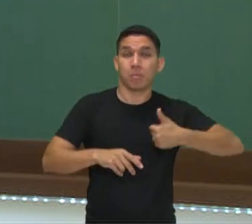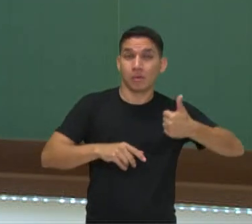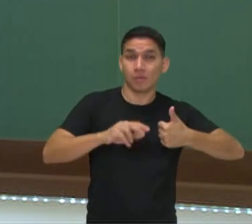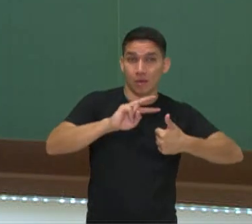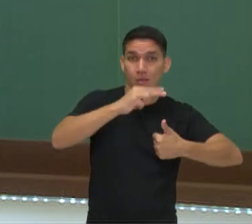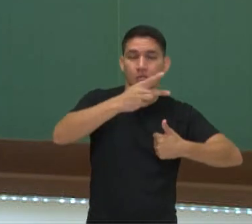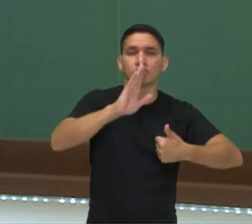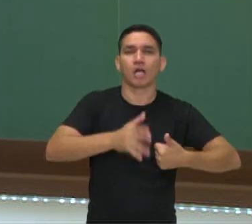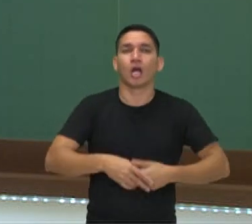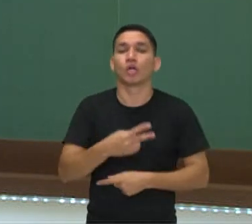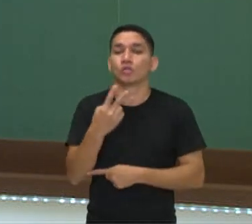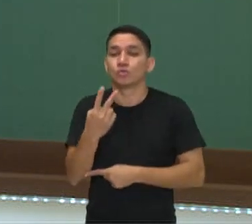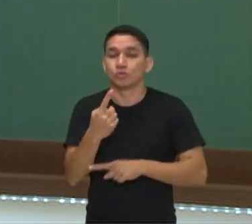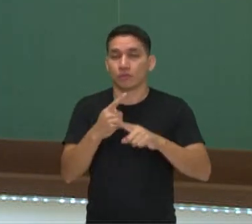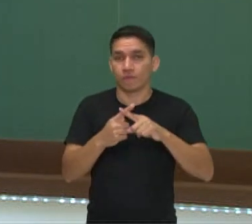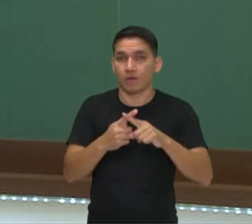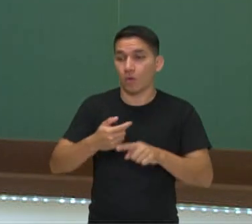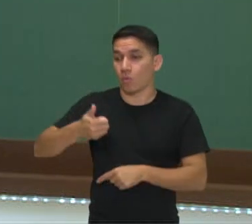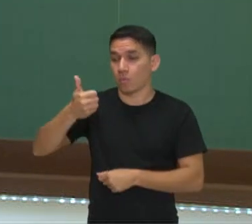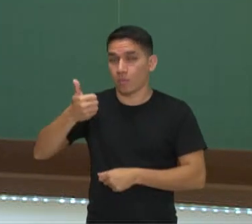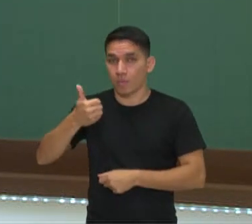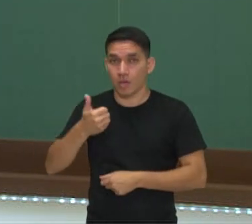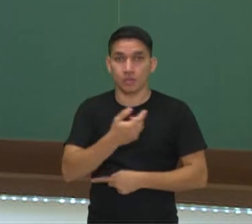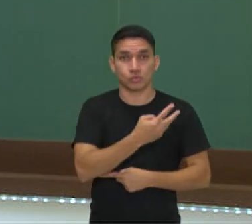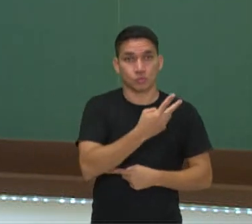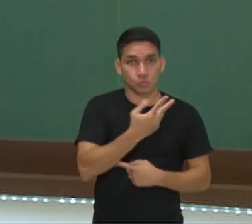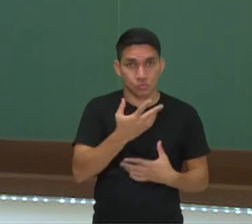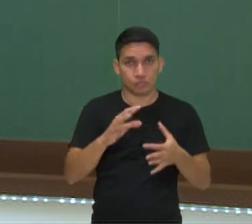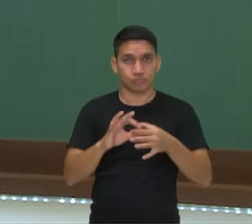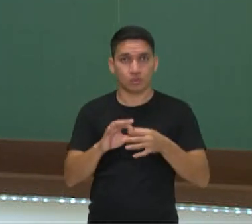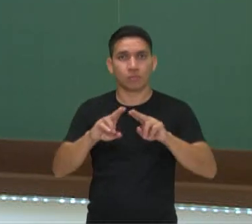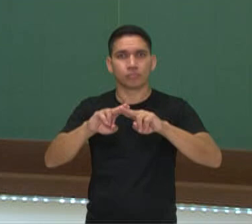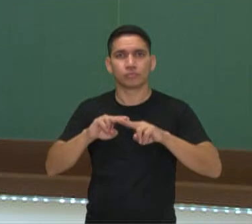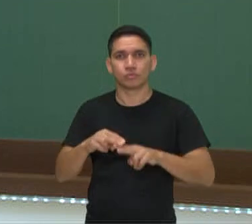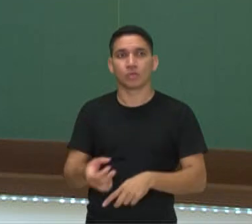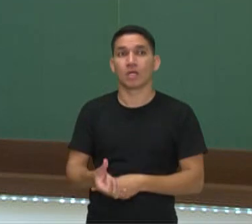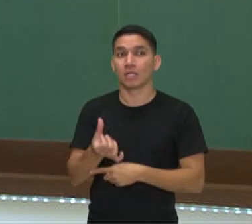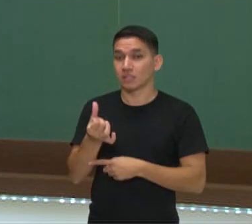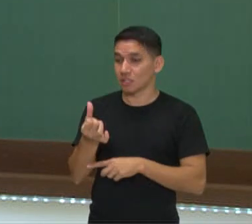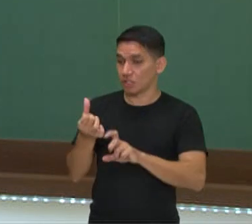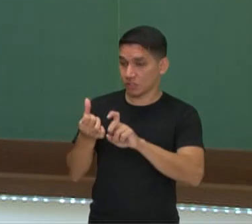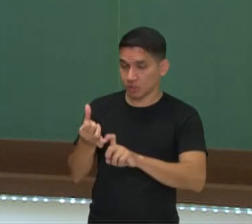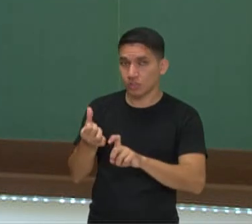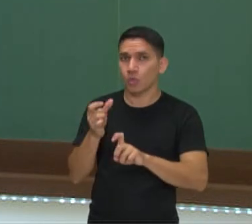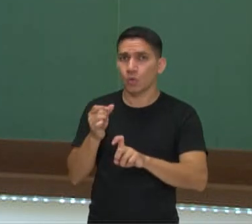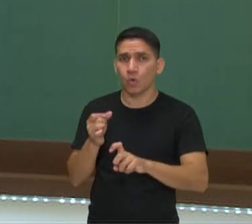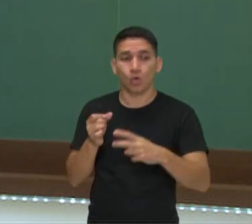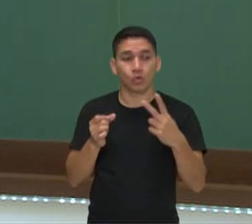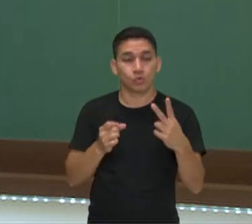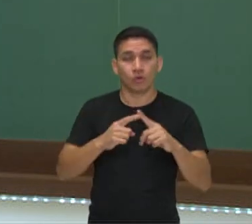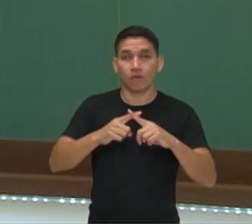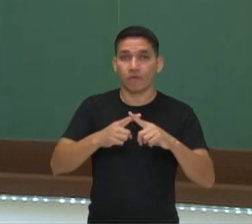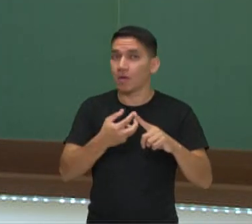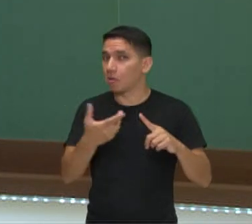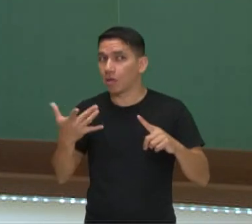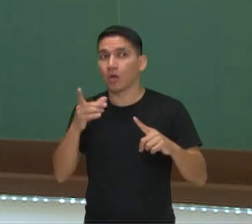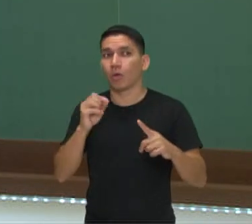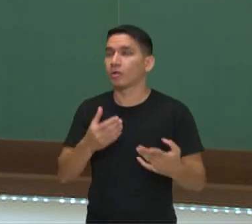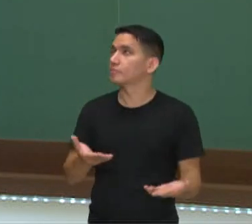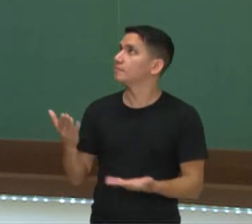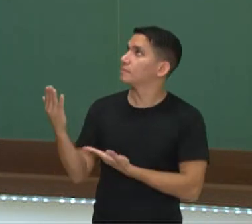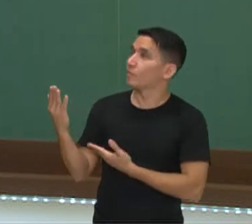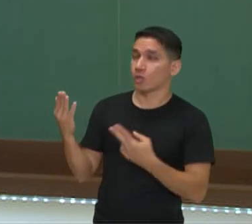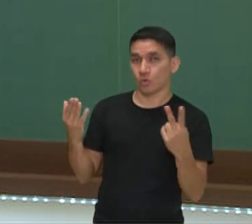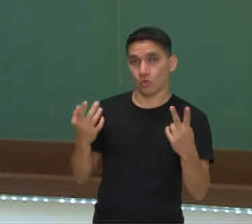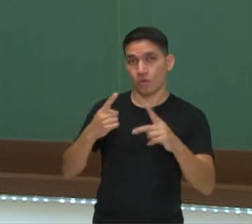vezes o primeiro pelo segundo. Então, por isso que a gente transforma esse 6x em duas vezes alguma coisa. Então, nesse caso, duas